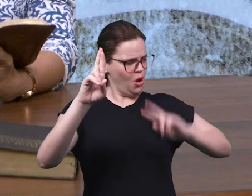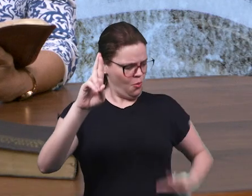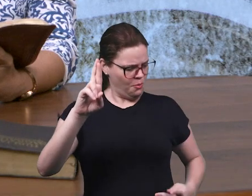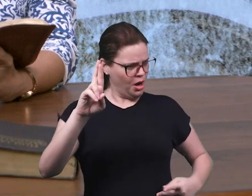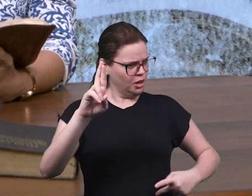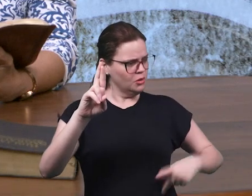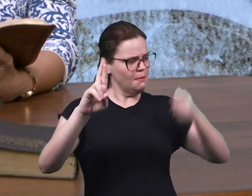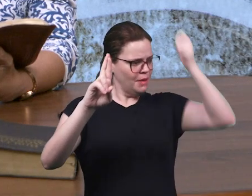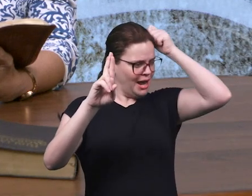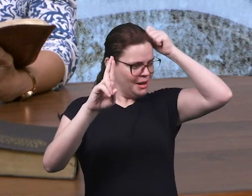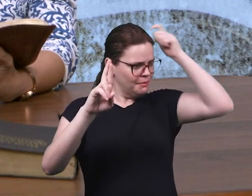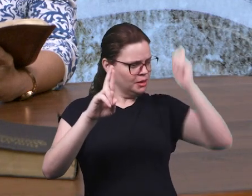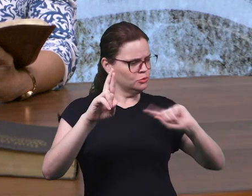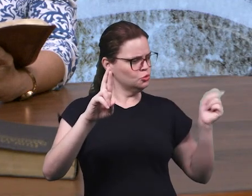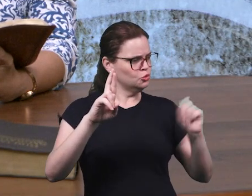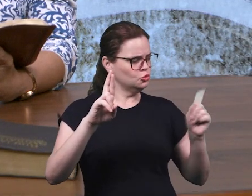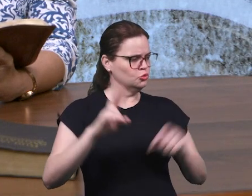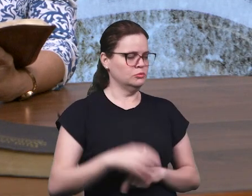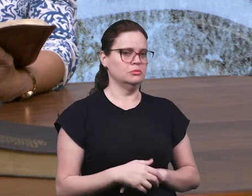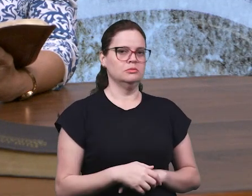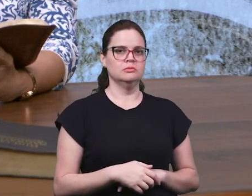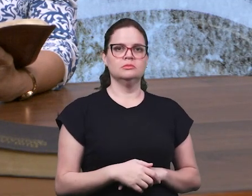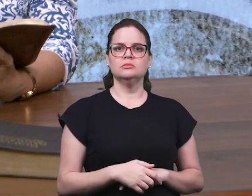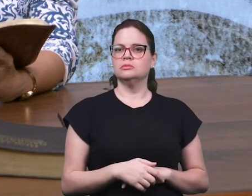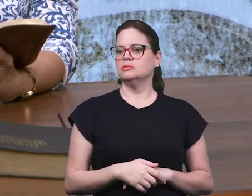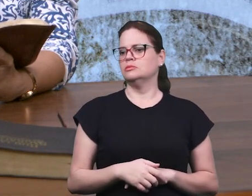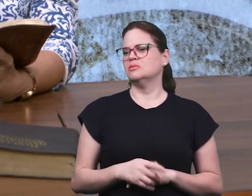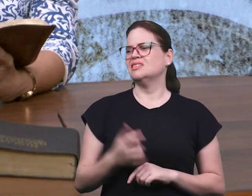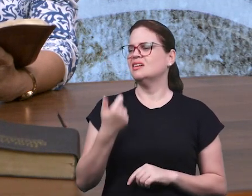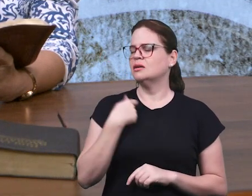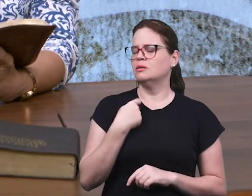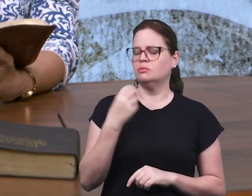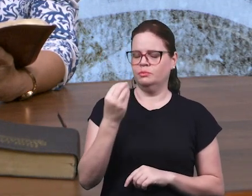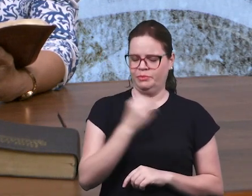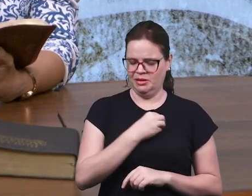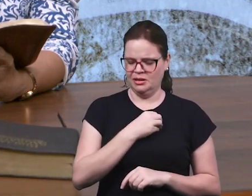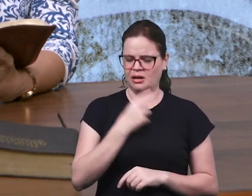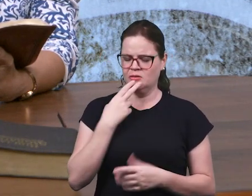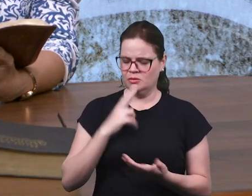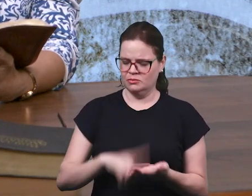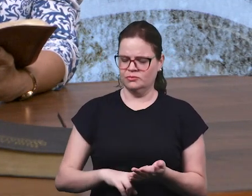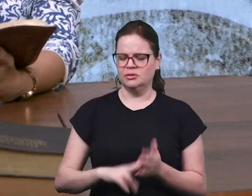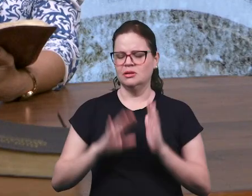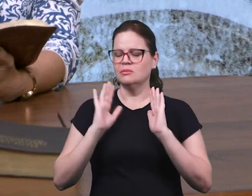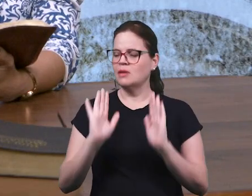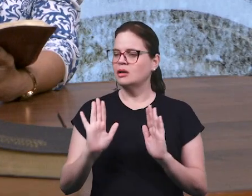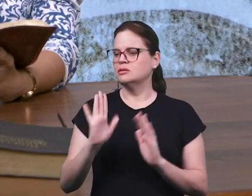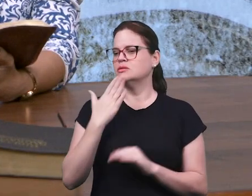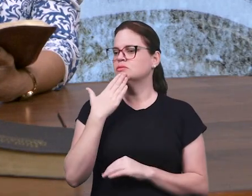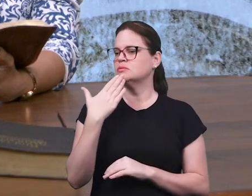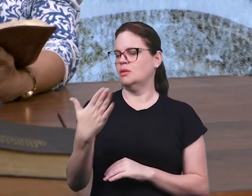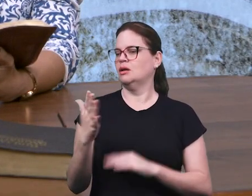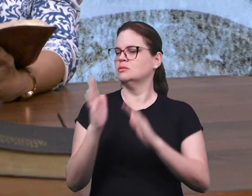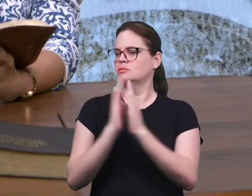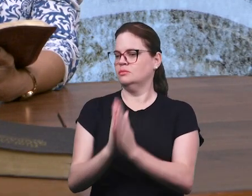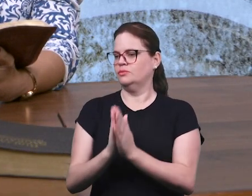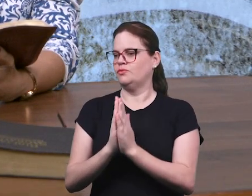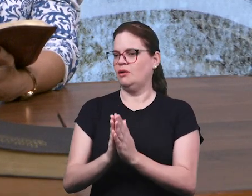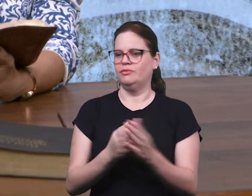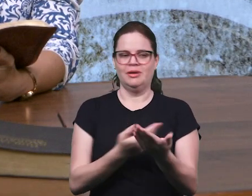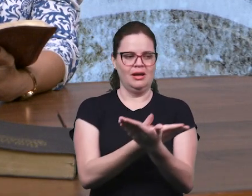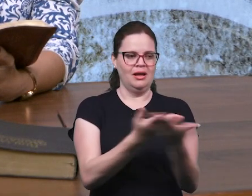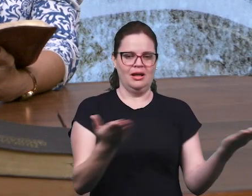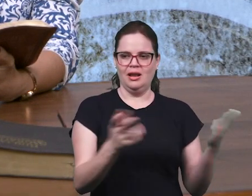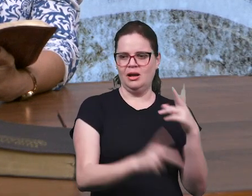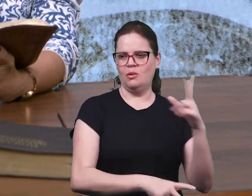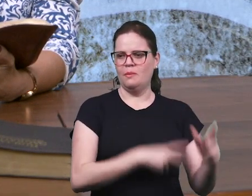arrependa. Disse ele então: Pequei. Honra-me, porém, agora diante dos